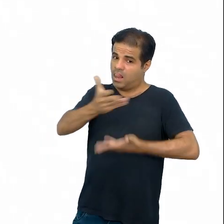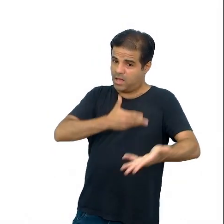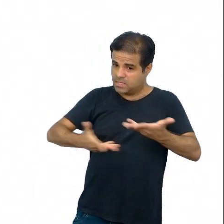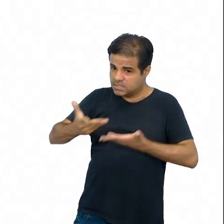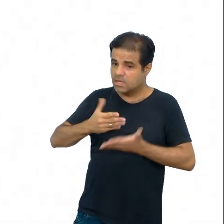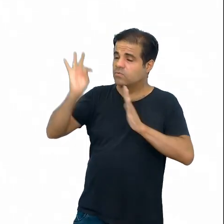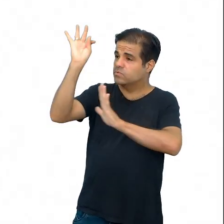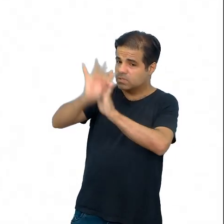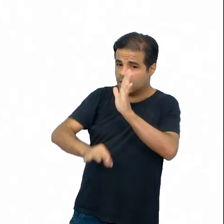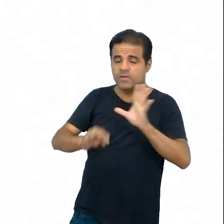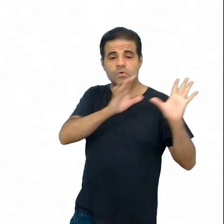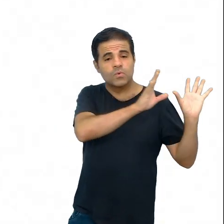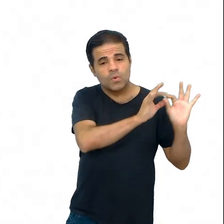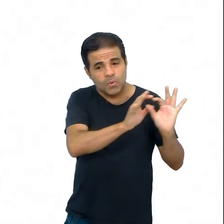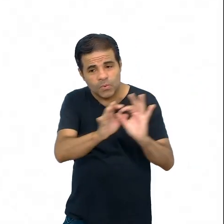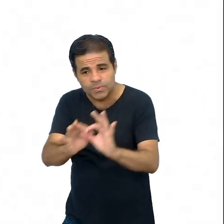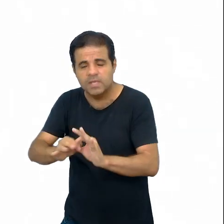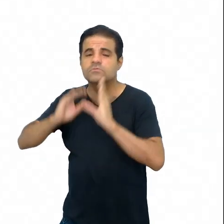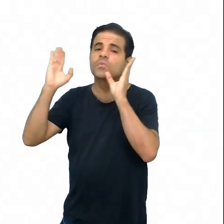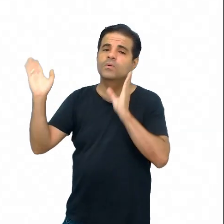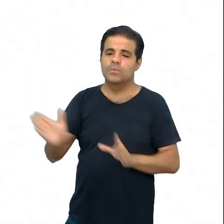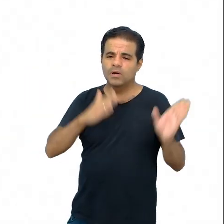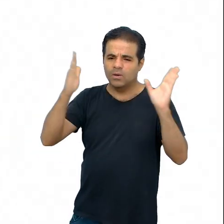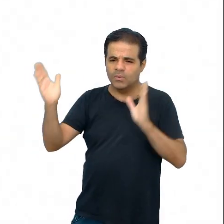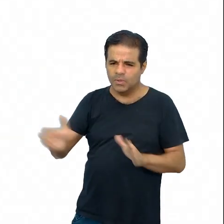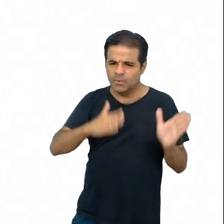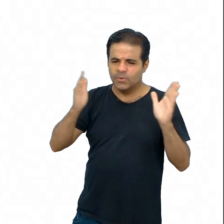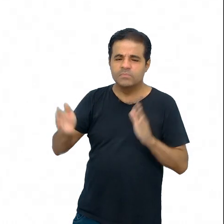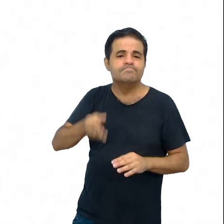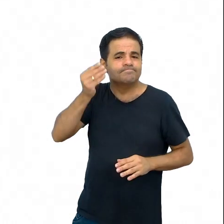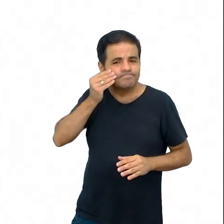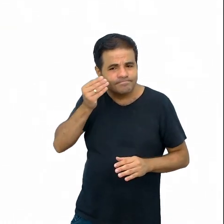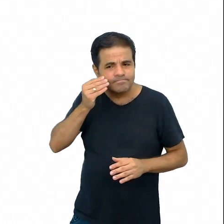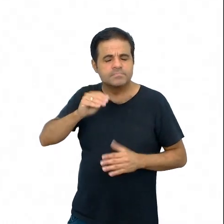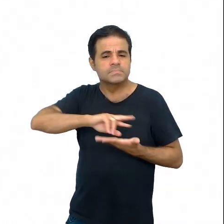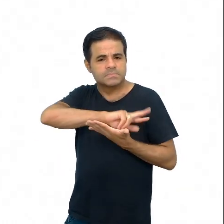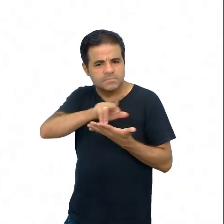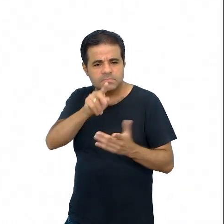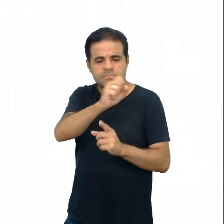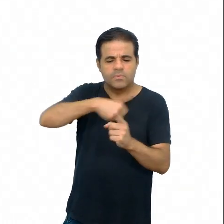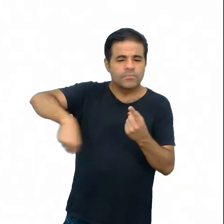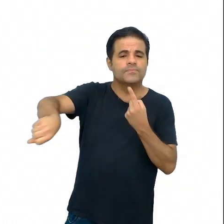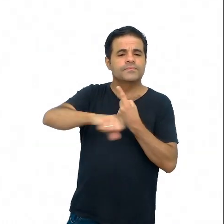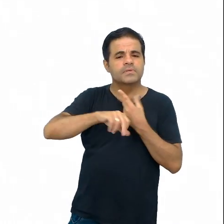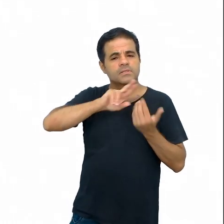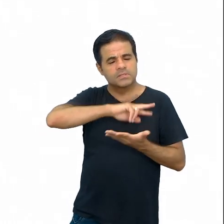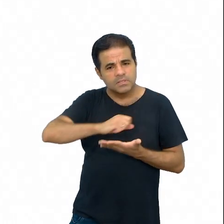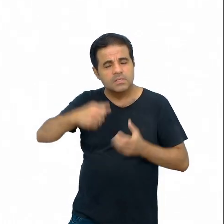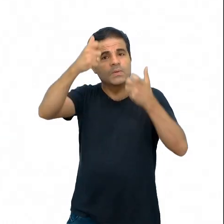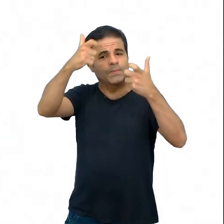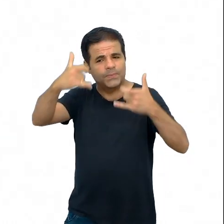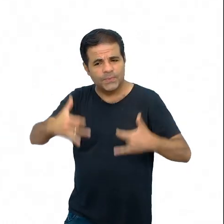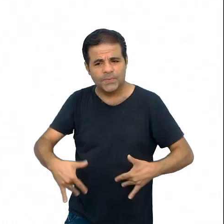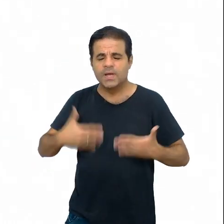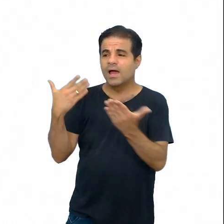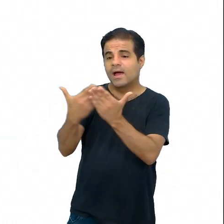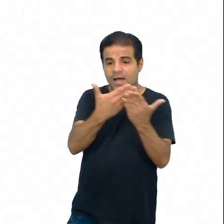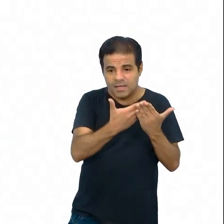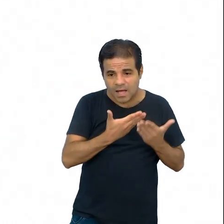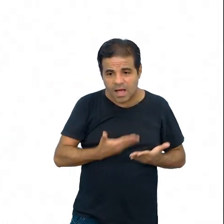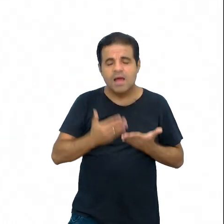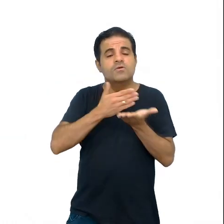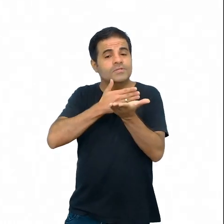do texto com o contexto de produção e experimentação de papéis sociais, vale destacar que as aulas